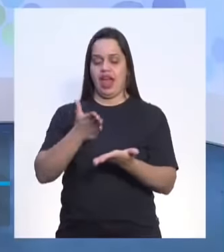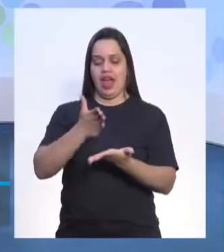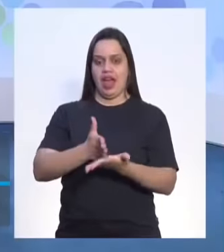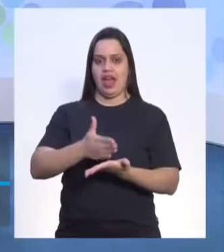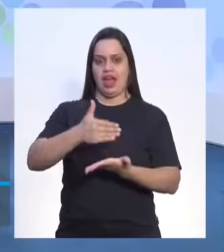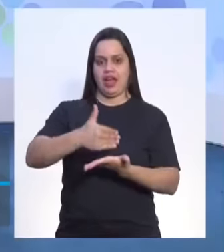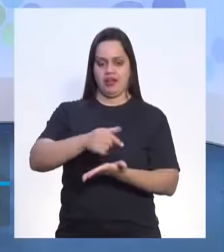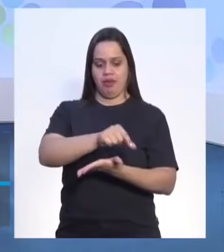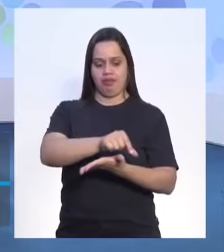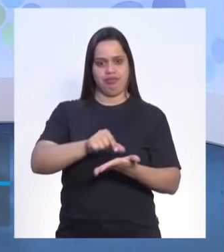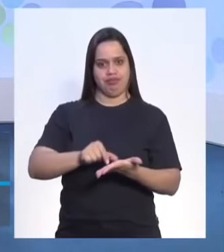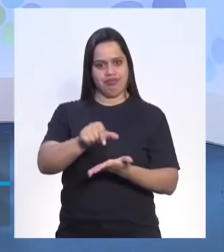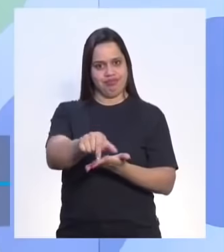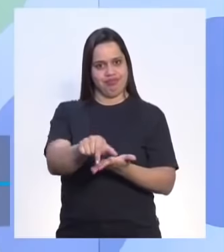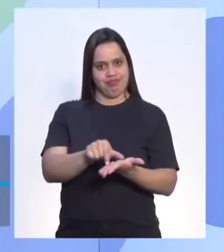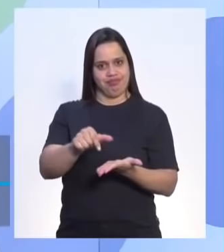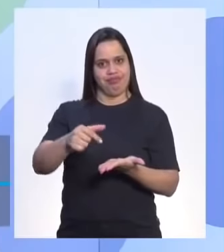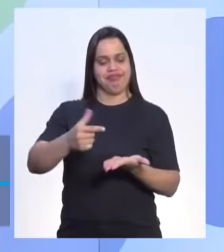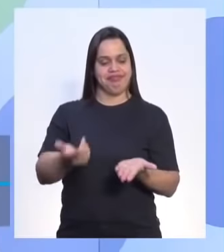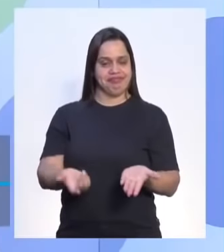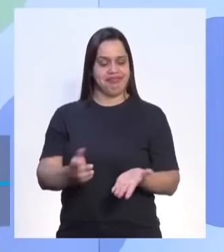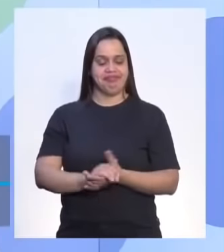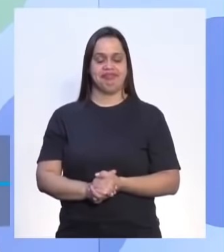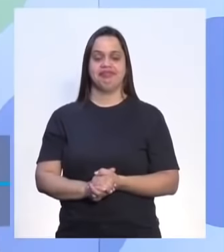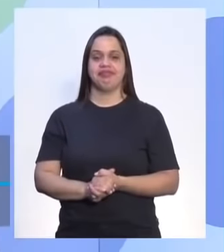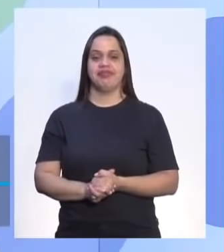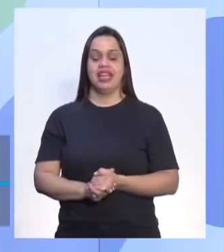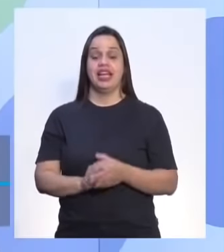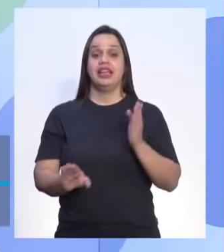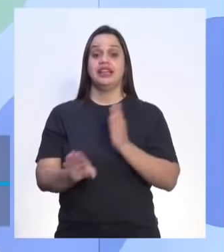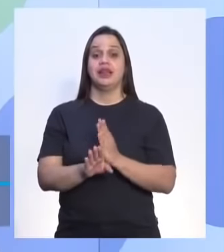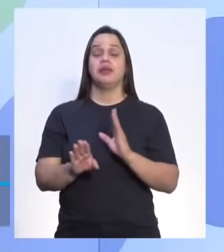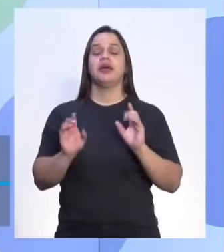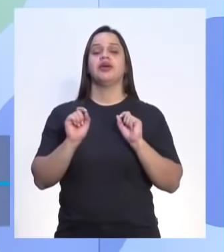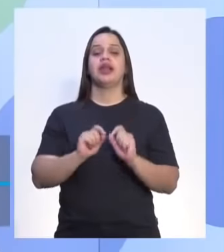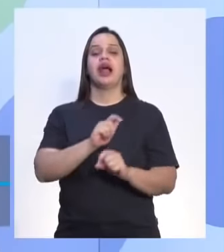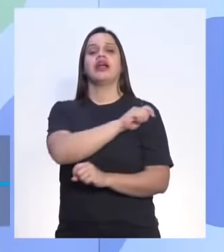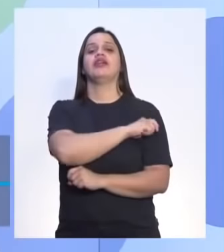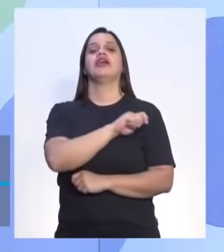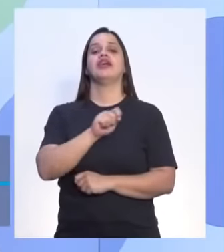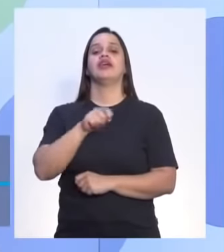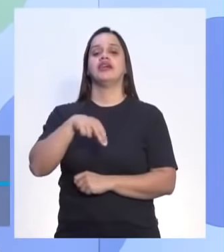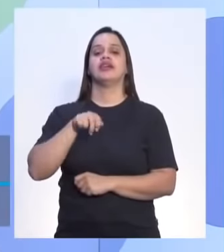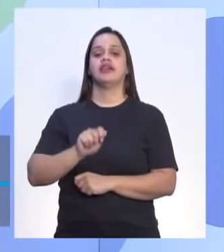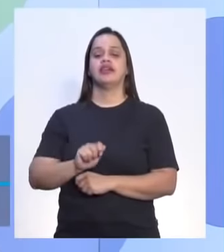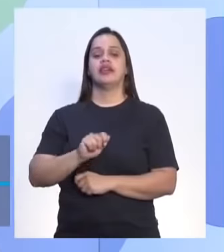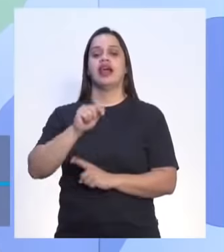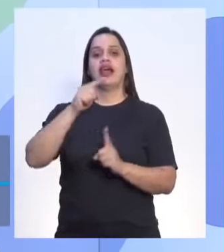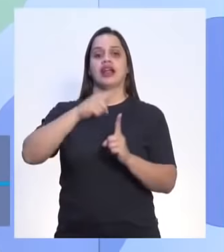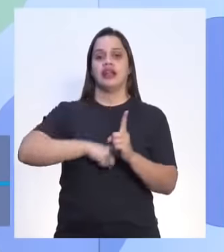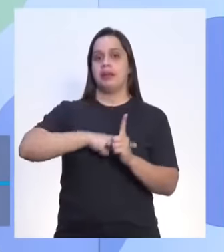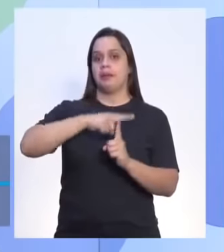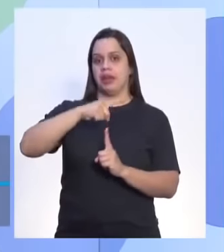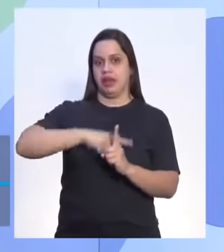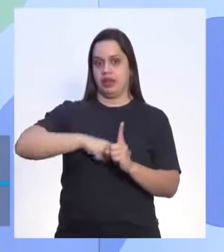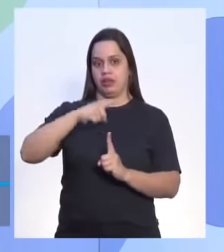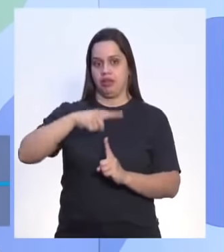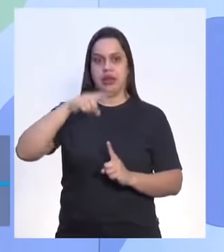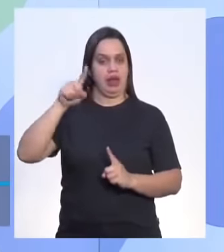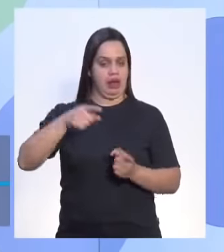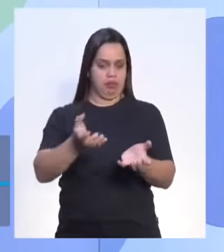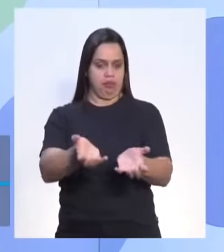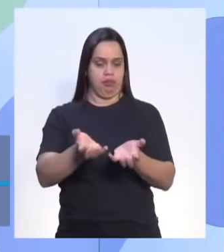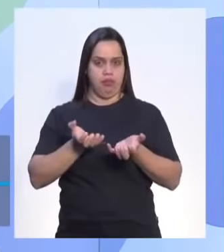conforme a fração ali, o bolo. Encontrei também da Ana. A temperatura seria para o forno.